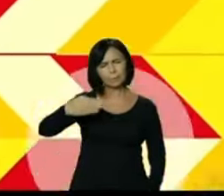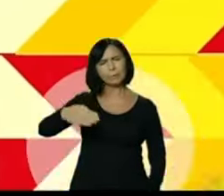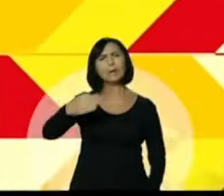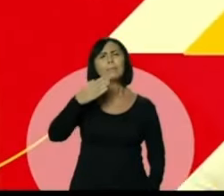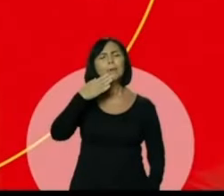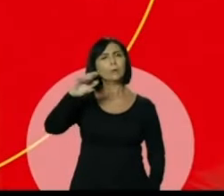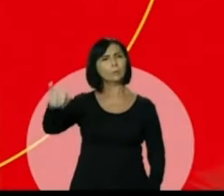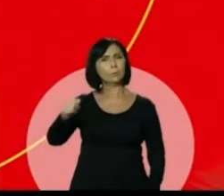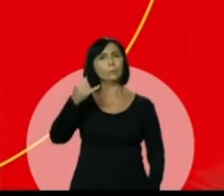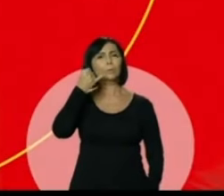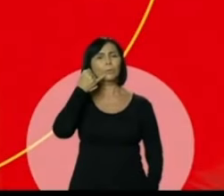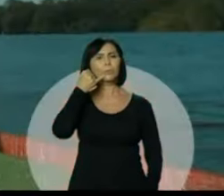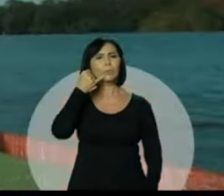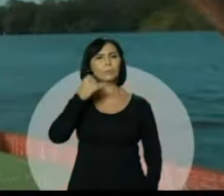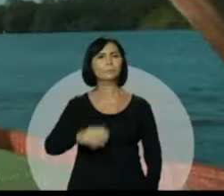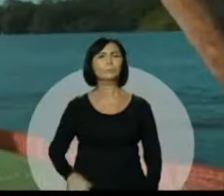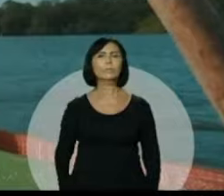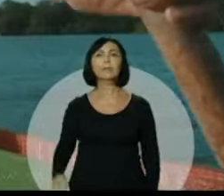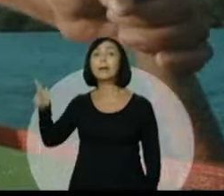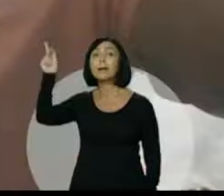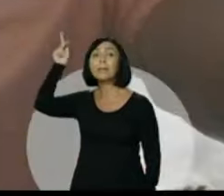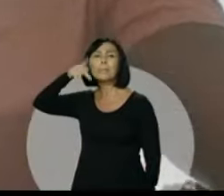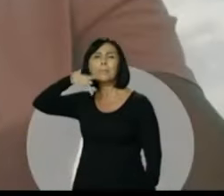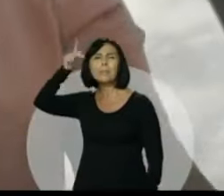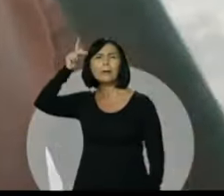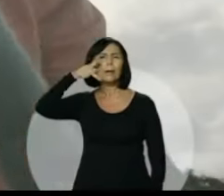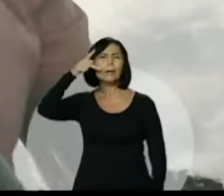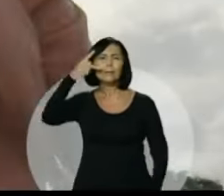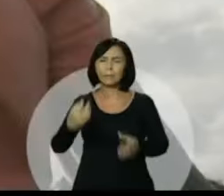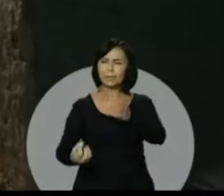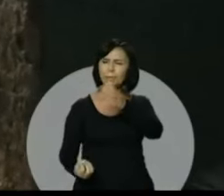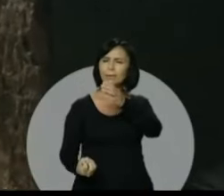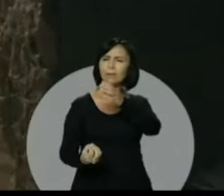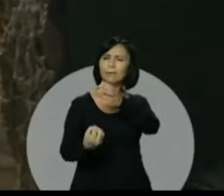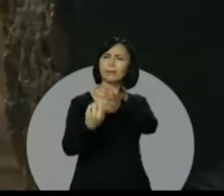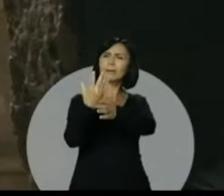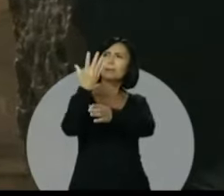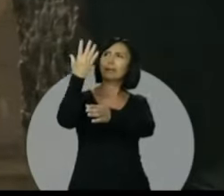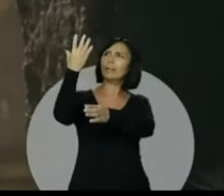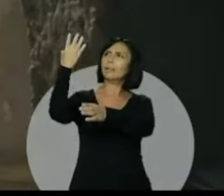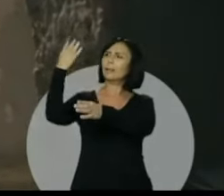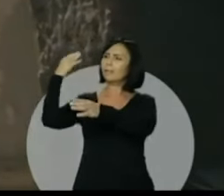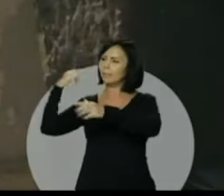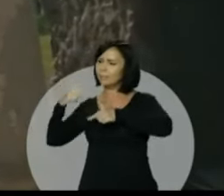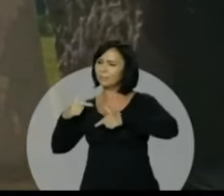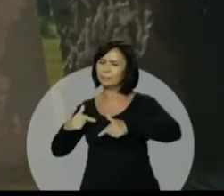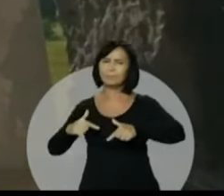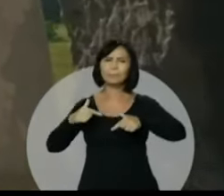em frente, é melhor, João. Teu berço foram as